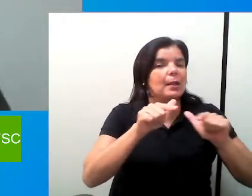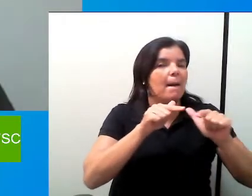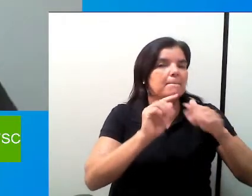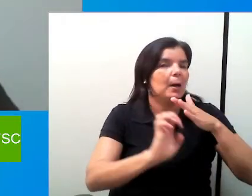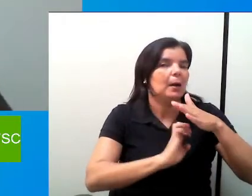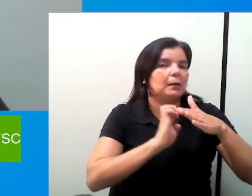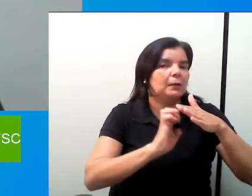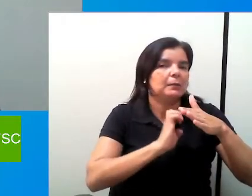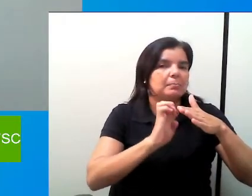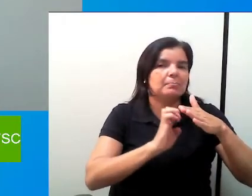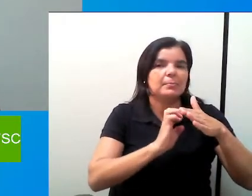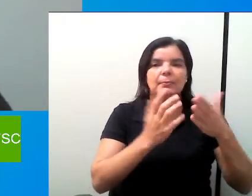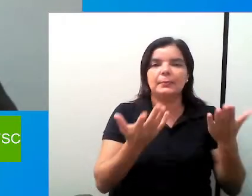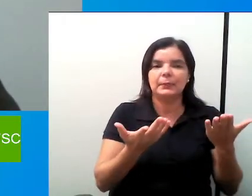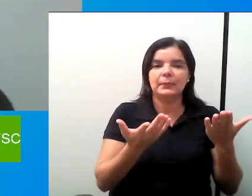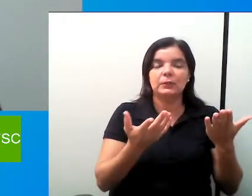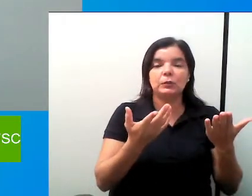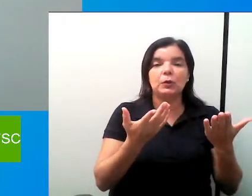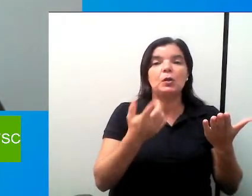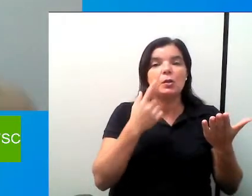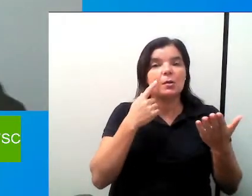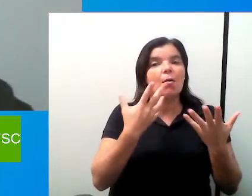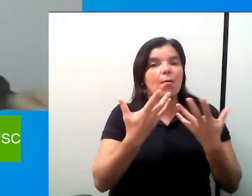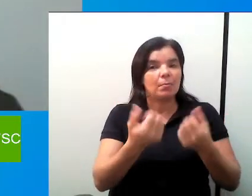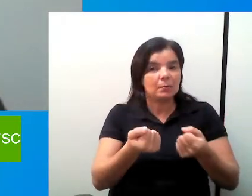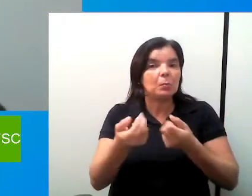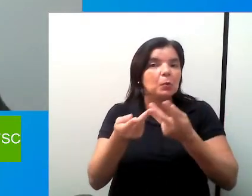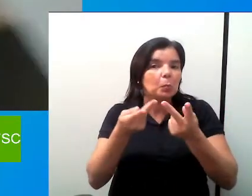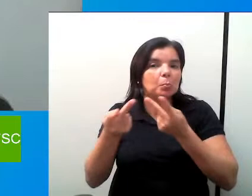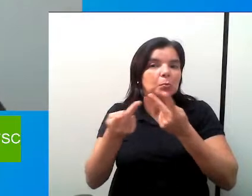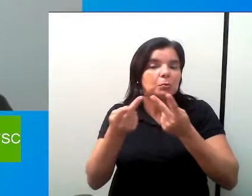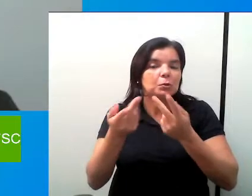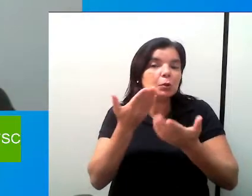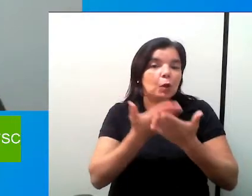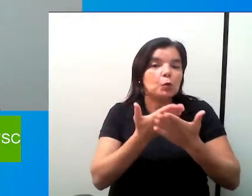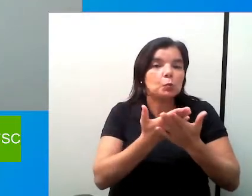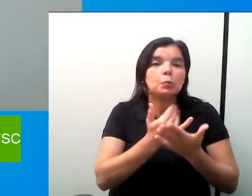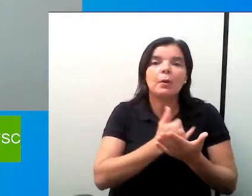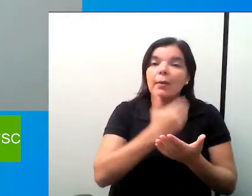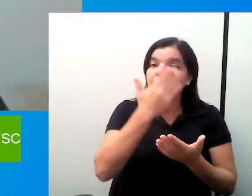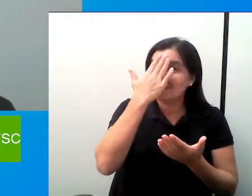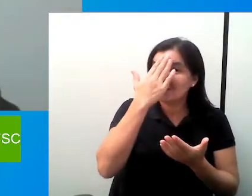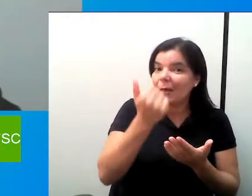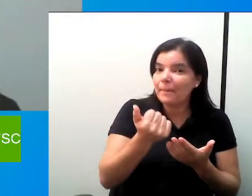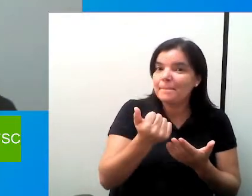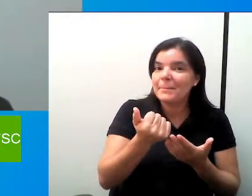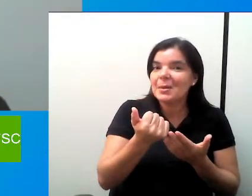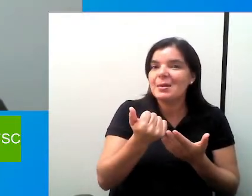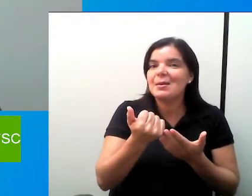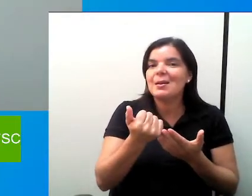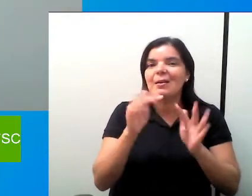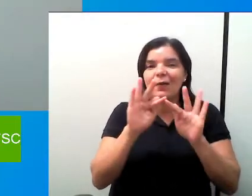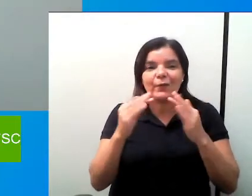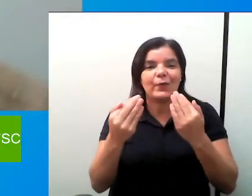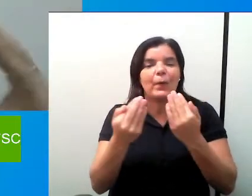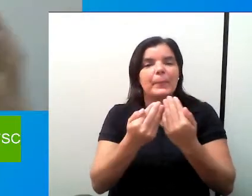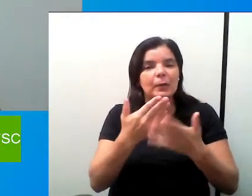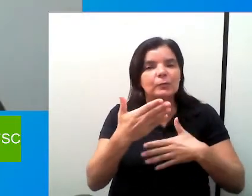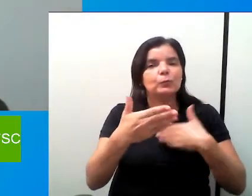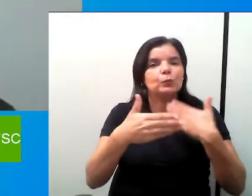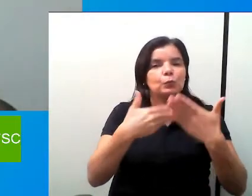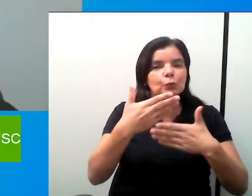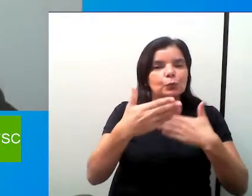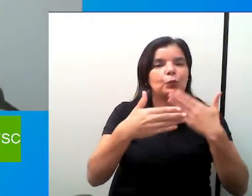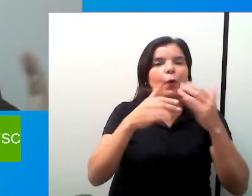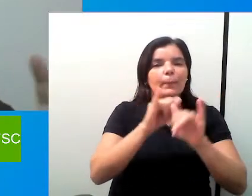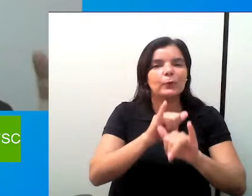dele que está lá, que recebeu o projeto, e o filho estuda aqui, fica sabendo, manda mais gente da família, e assim por diante, a gente começa a fechar